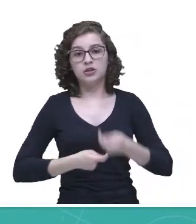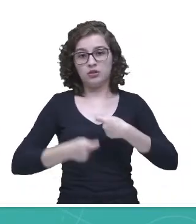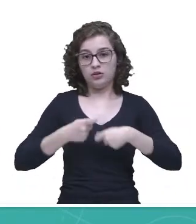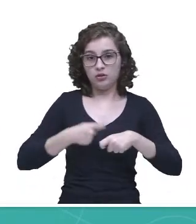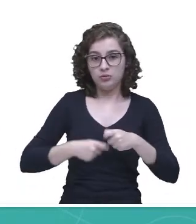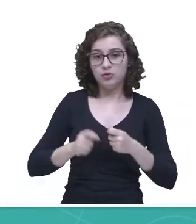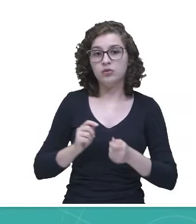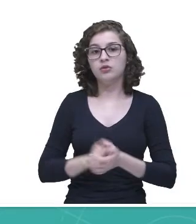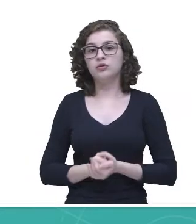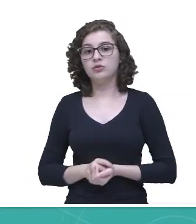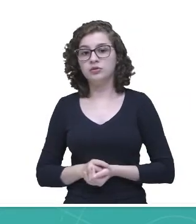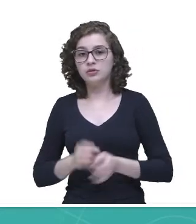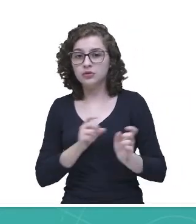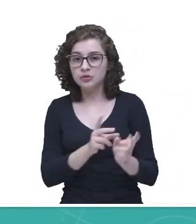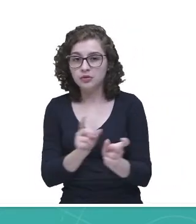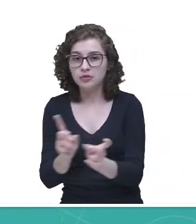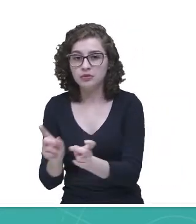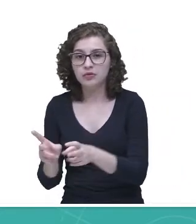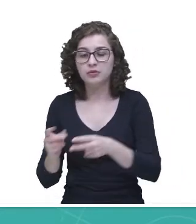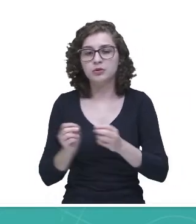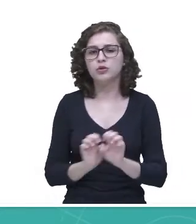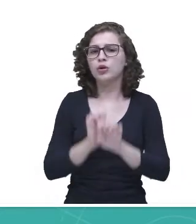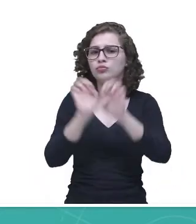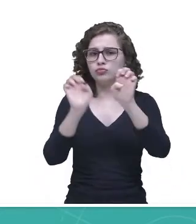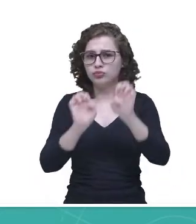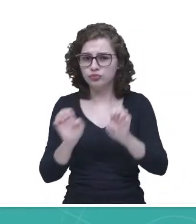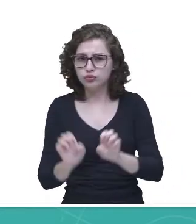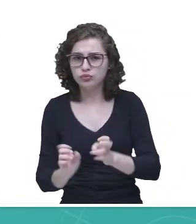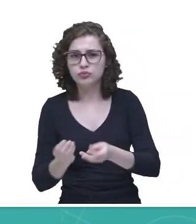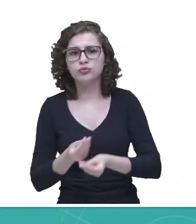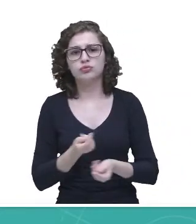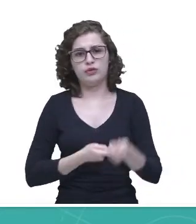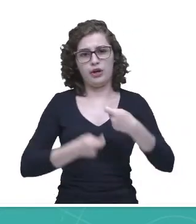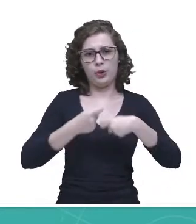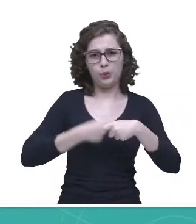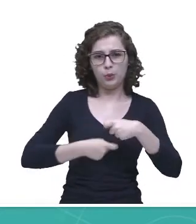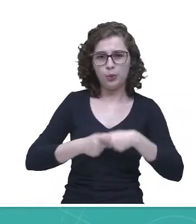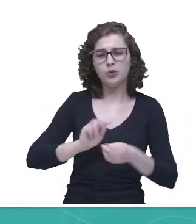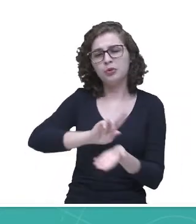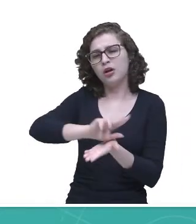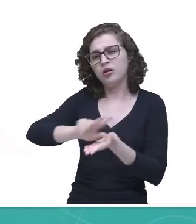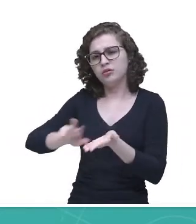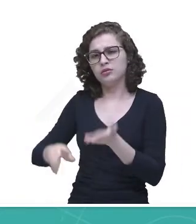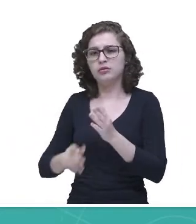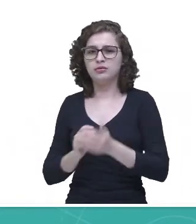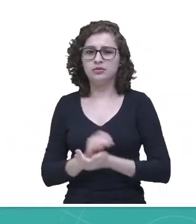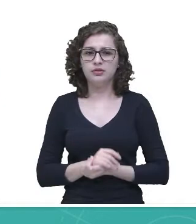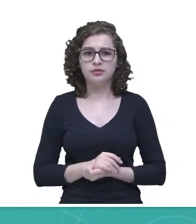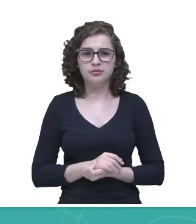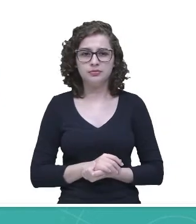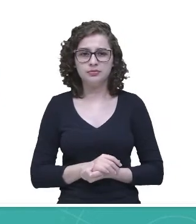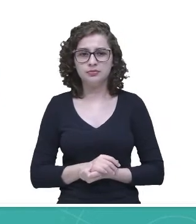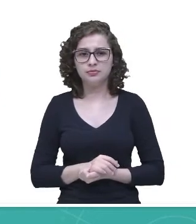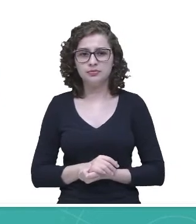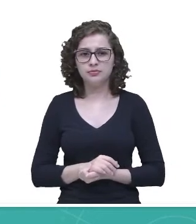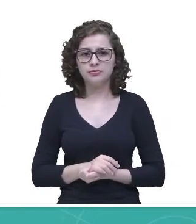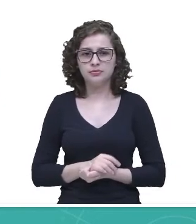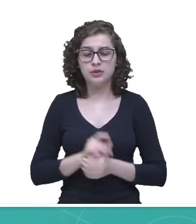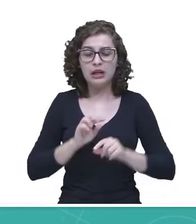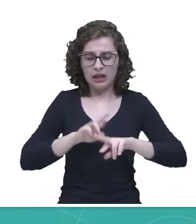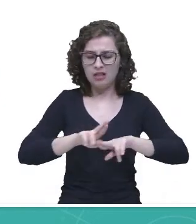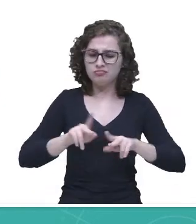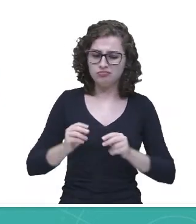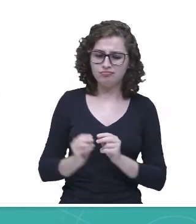de serviços, negócios, mercadoria, a infraestrutura, né, gente, de cada cidade, o potencial econômico, que é